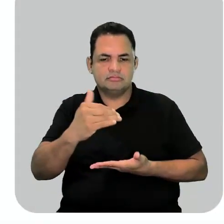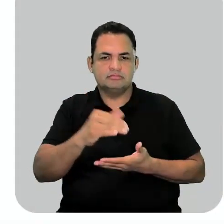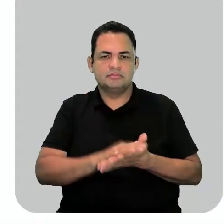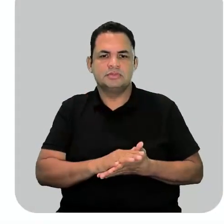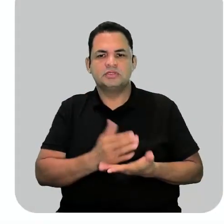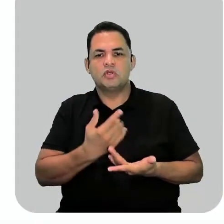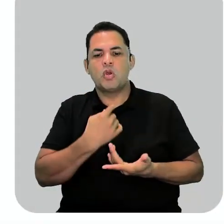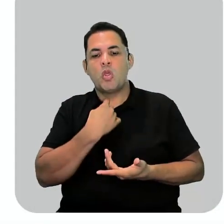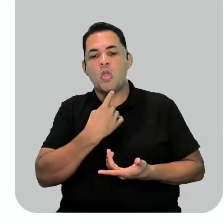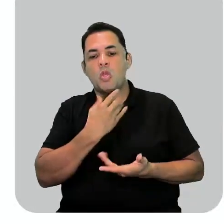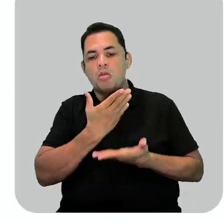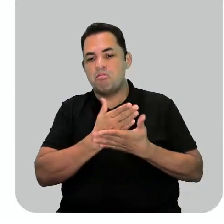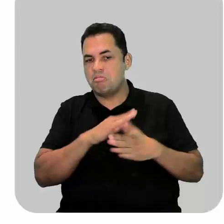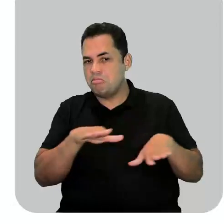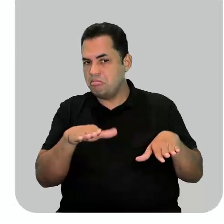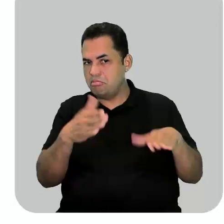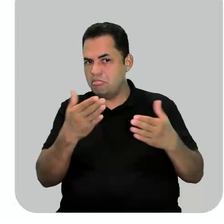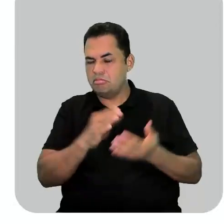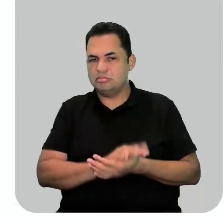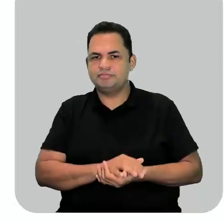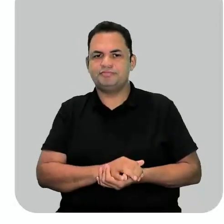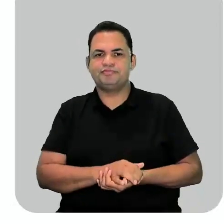nosso Tirando Dúvidas.